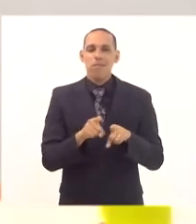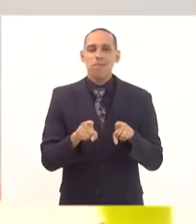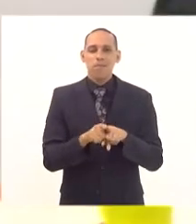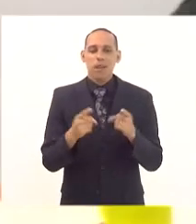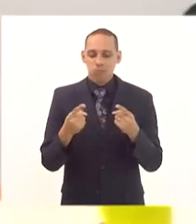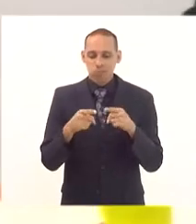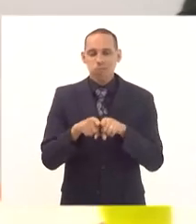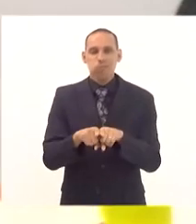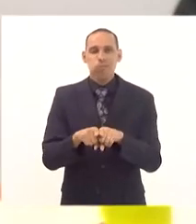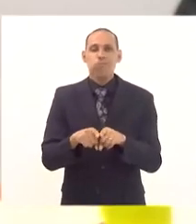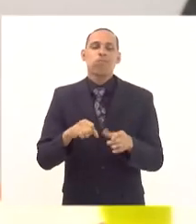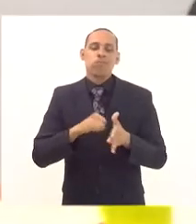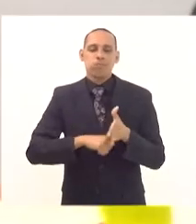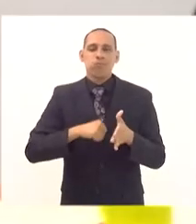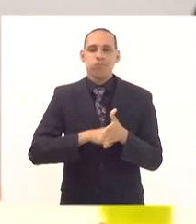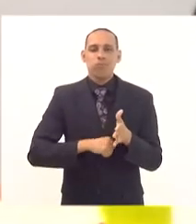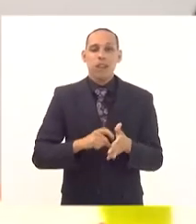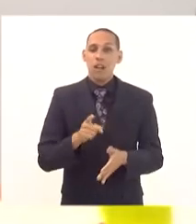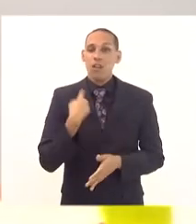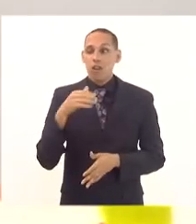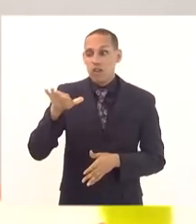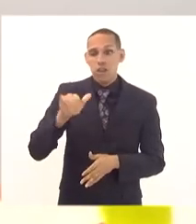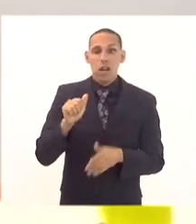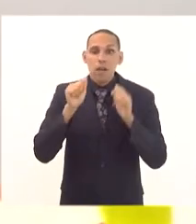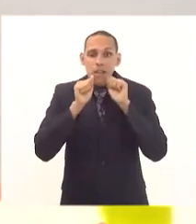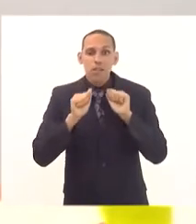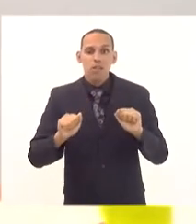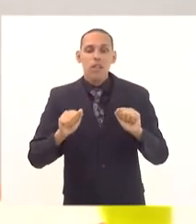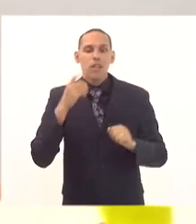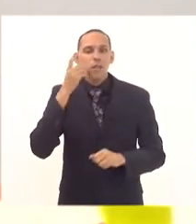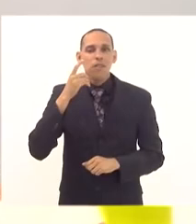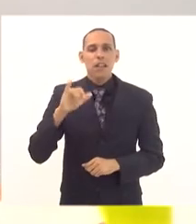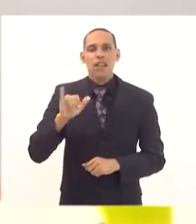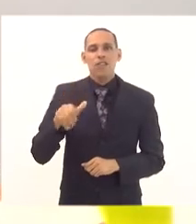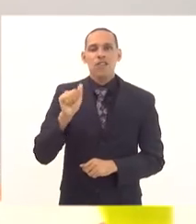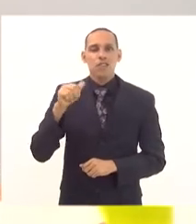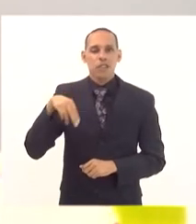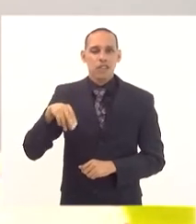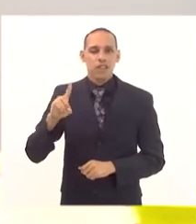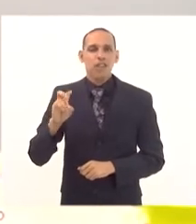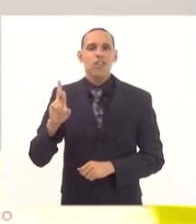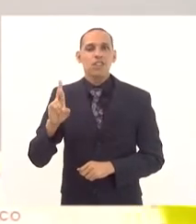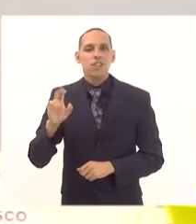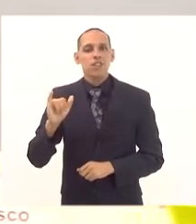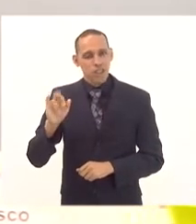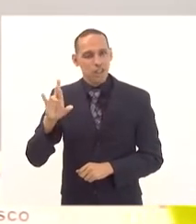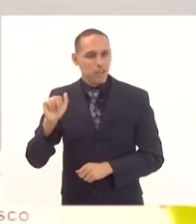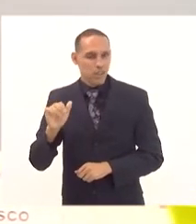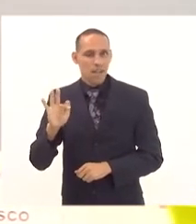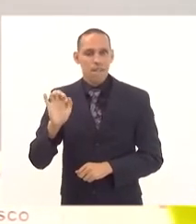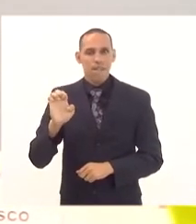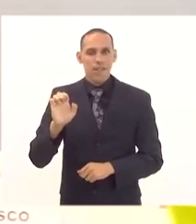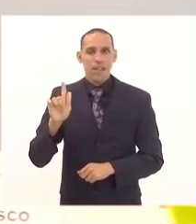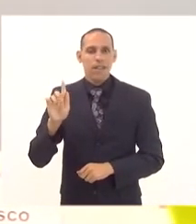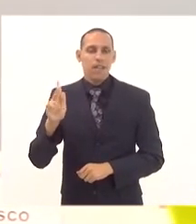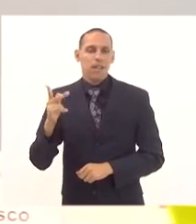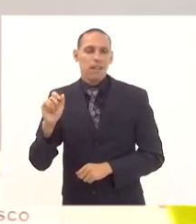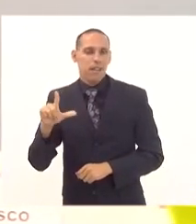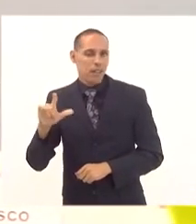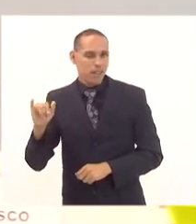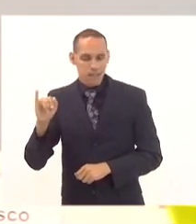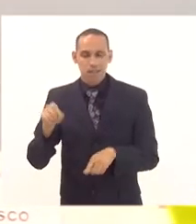que a gente também acionou a assessoria da deputada Federal Jandira feghali também é uma companheira né